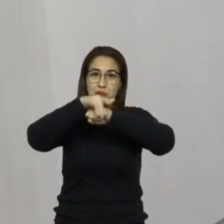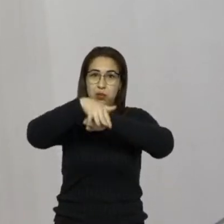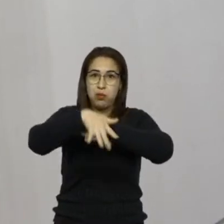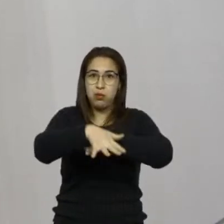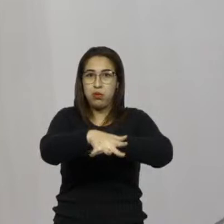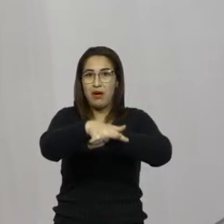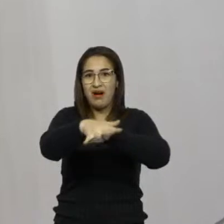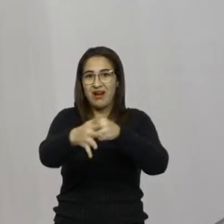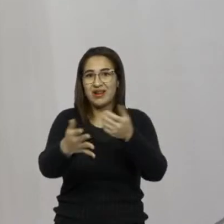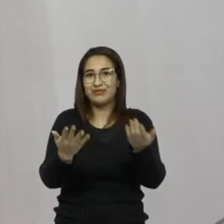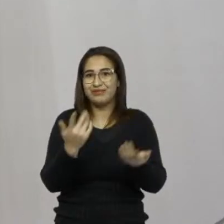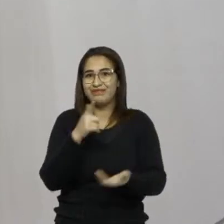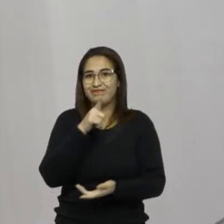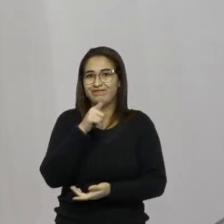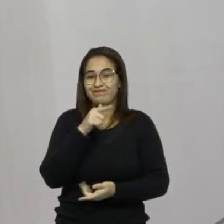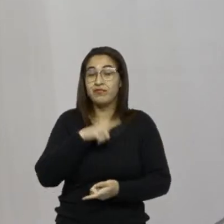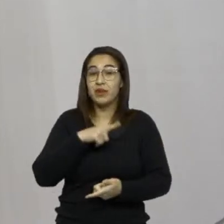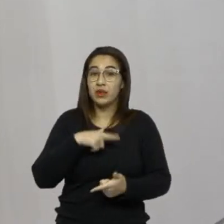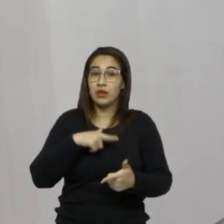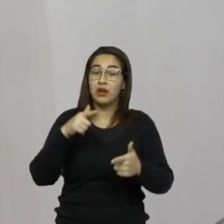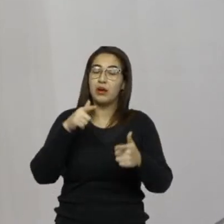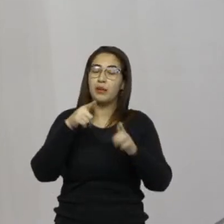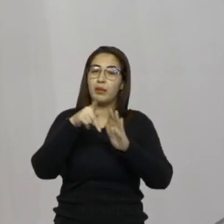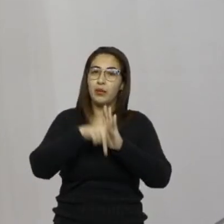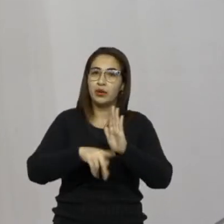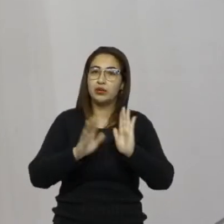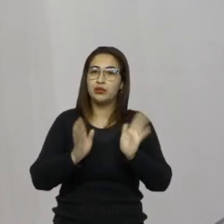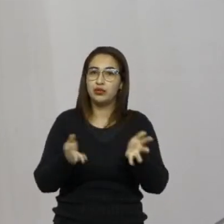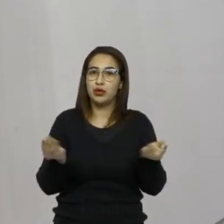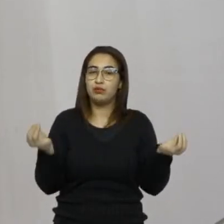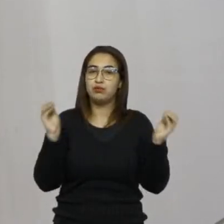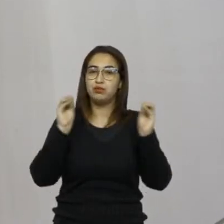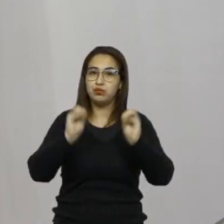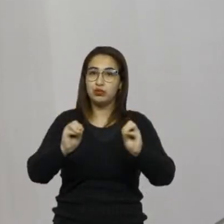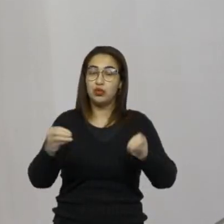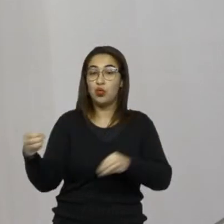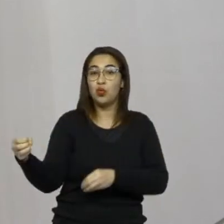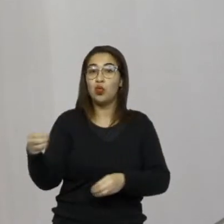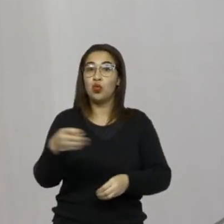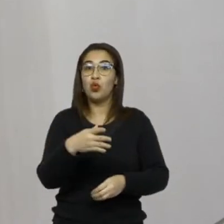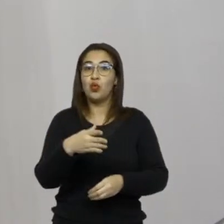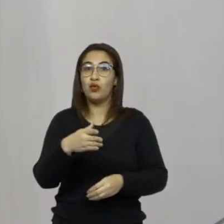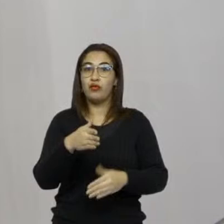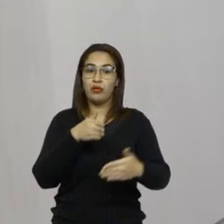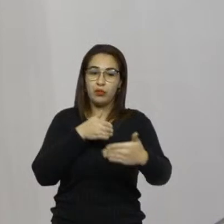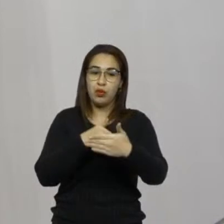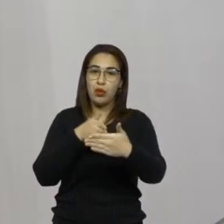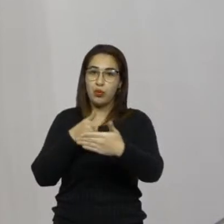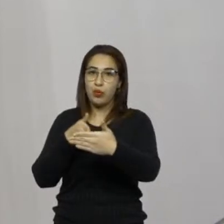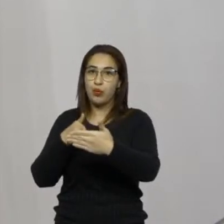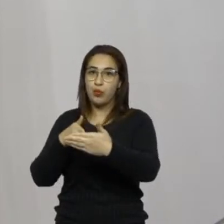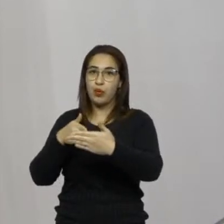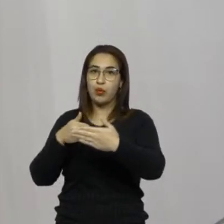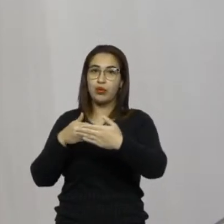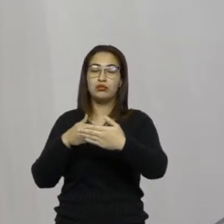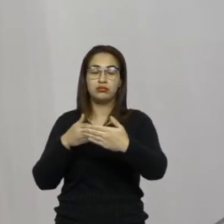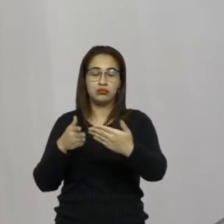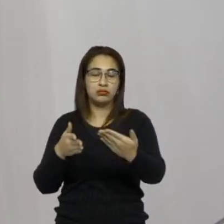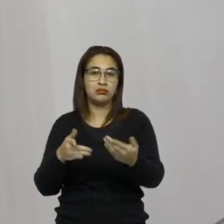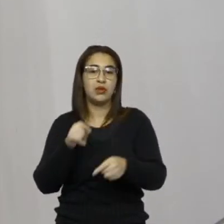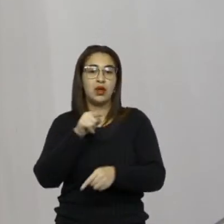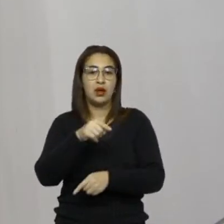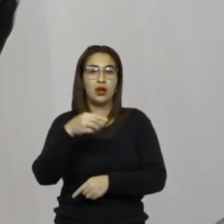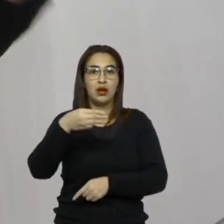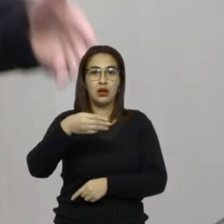pronto, para a instalação das novas barragens. É a barragem de Mirim Doce, que já está